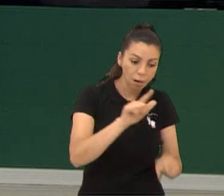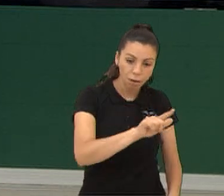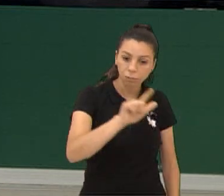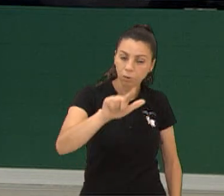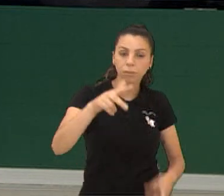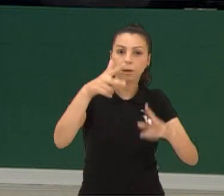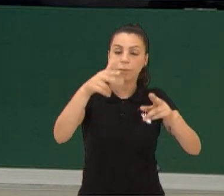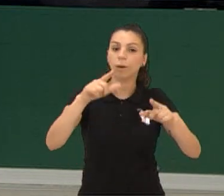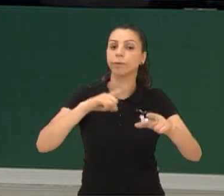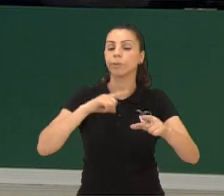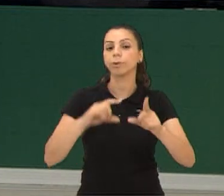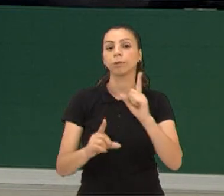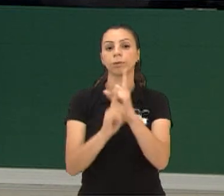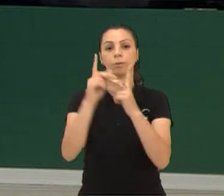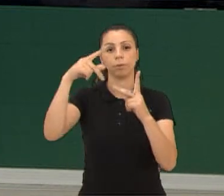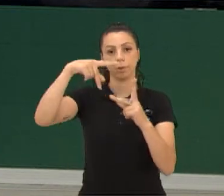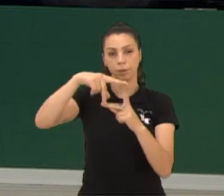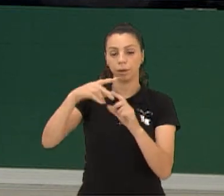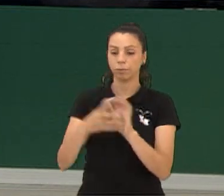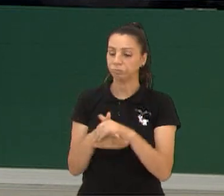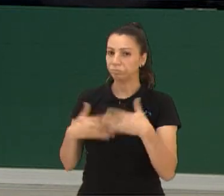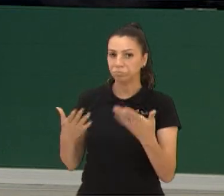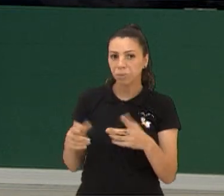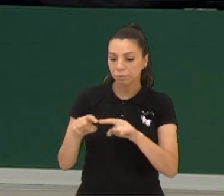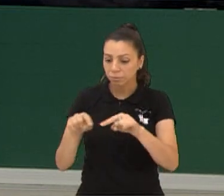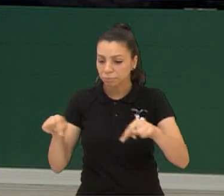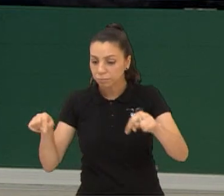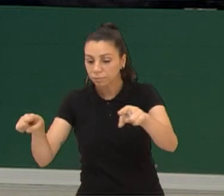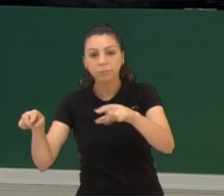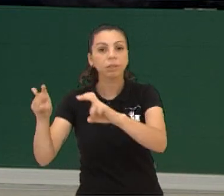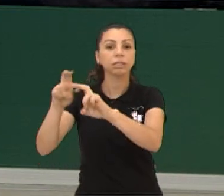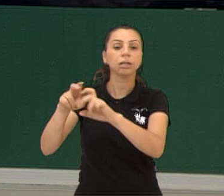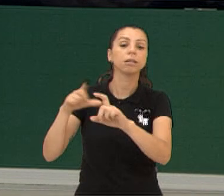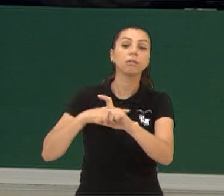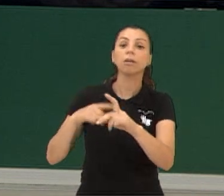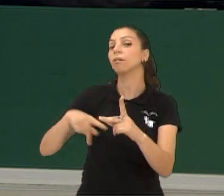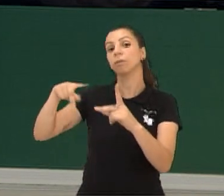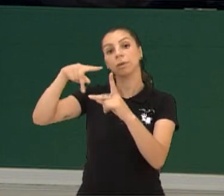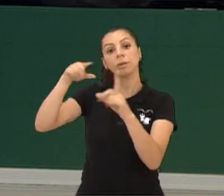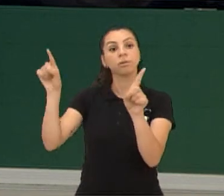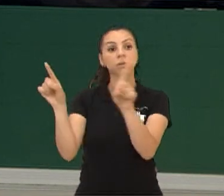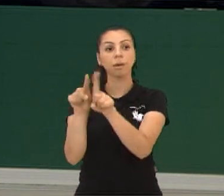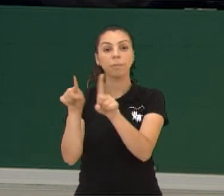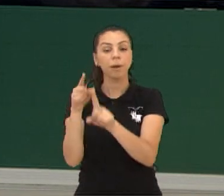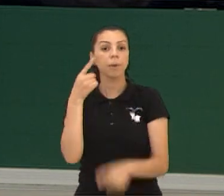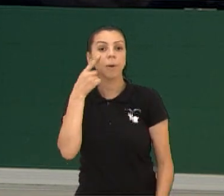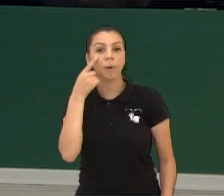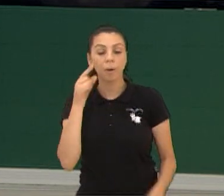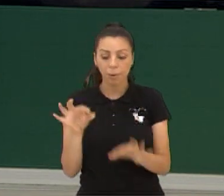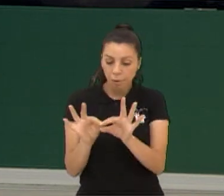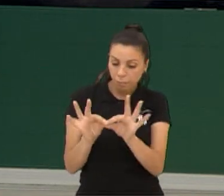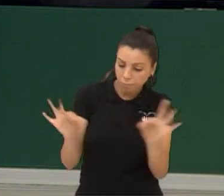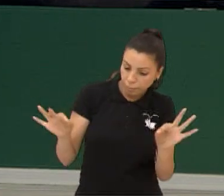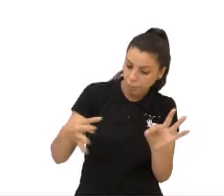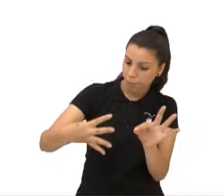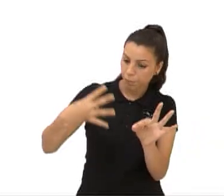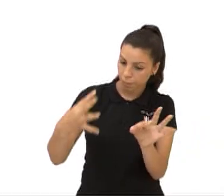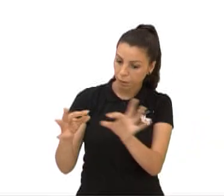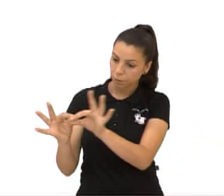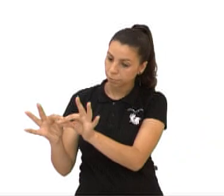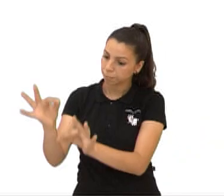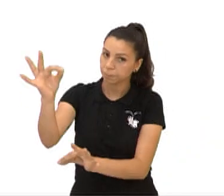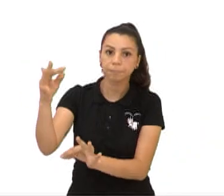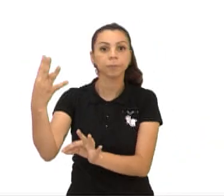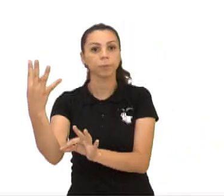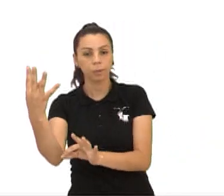a gente tem um quadrado. Aqui a sala vai ser uma sala no formato de quadrado também, porque olha lá, 4 por